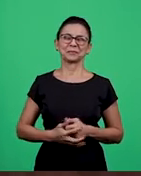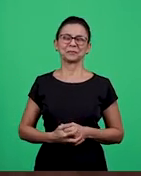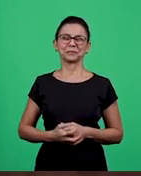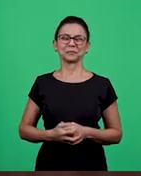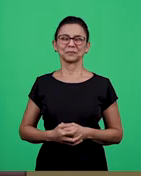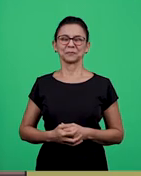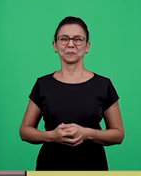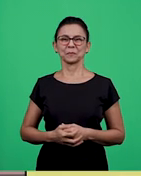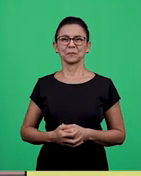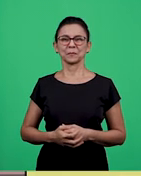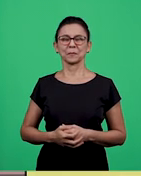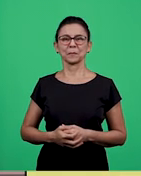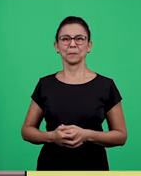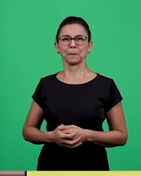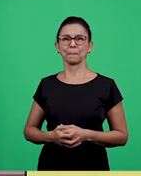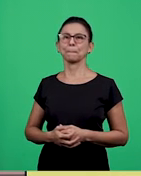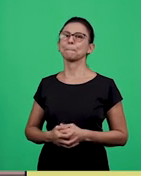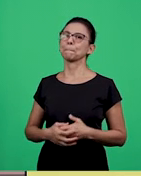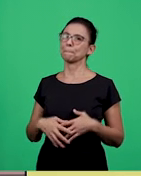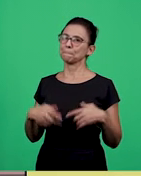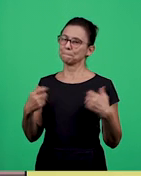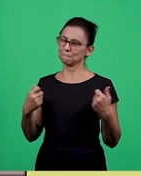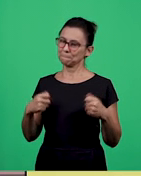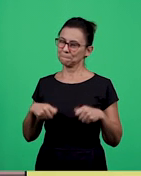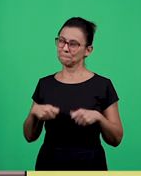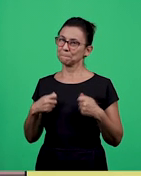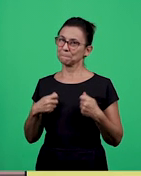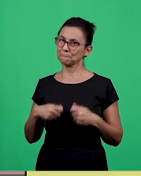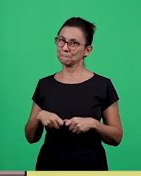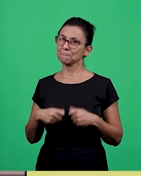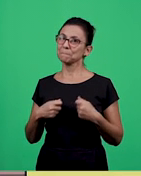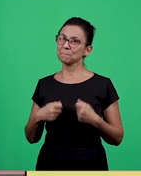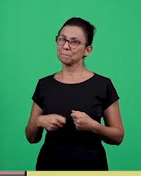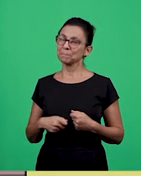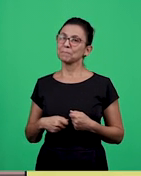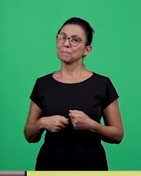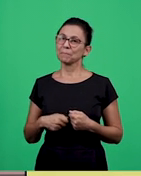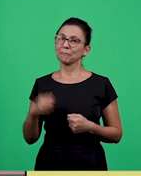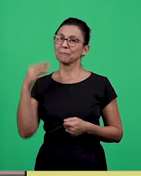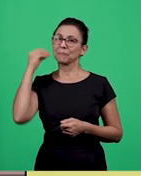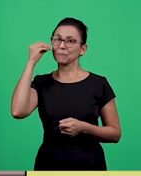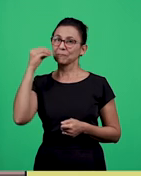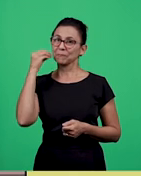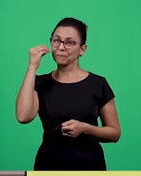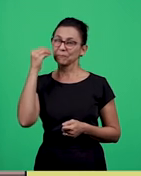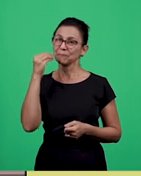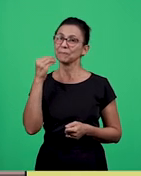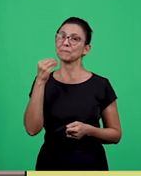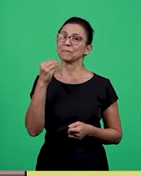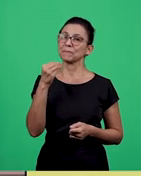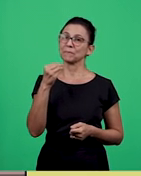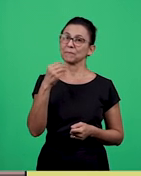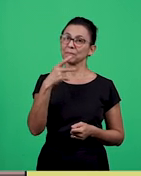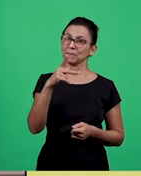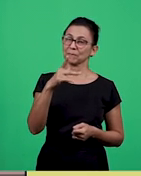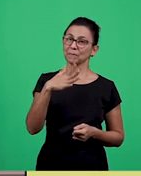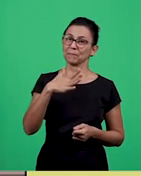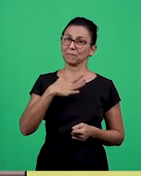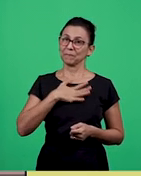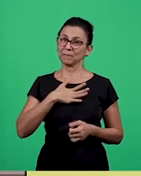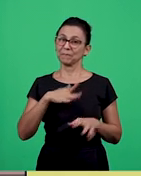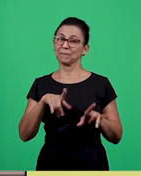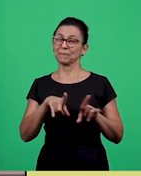dias. Essa também precisa ser a nossa experiência. Nós